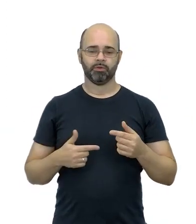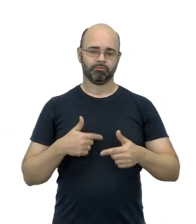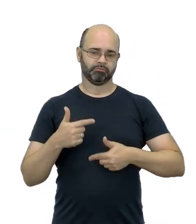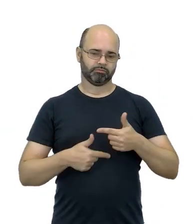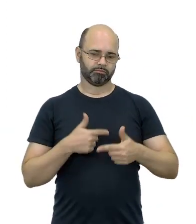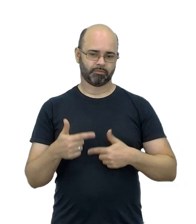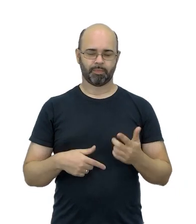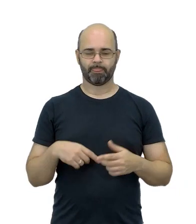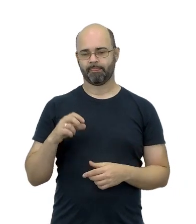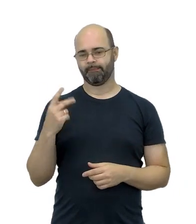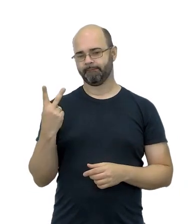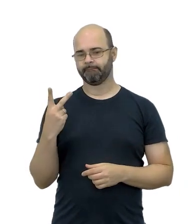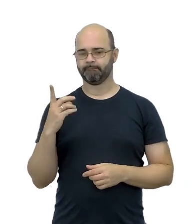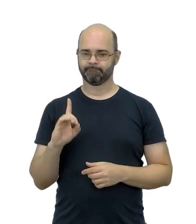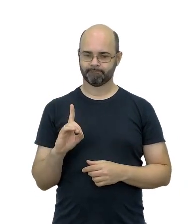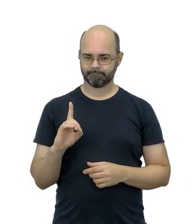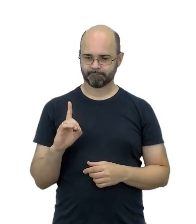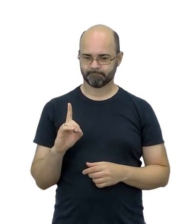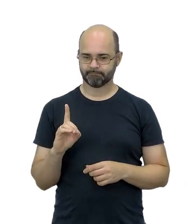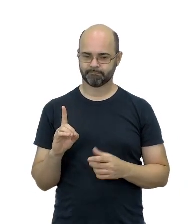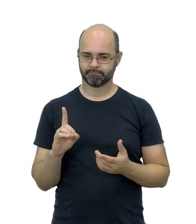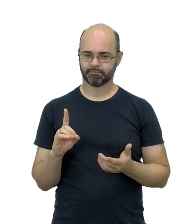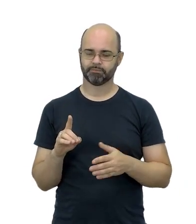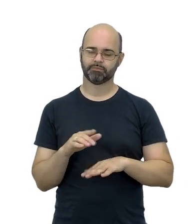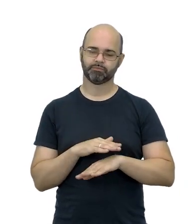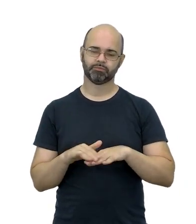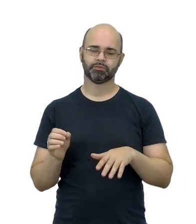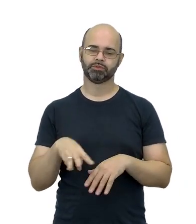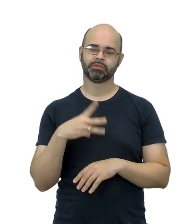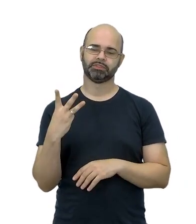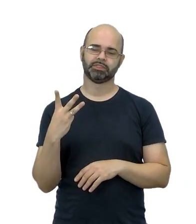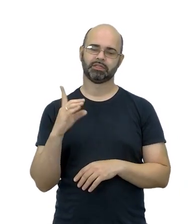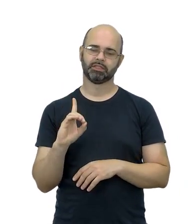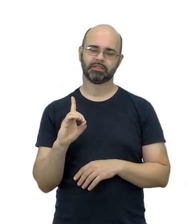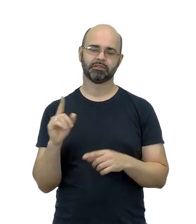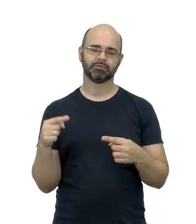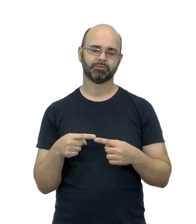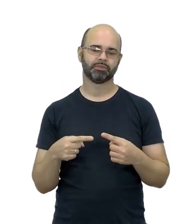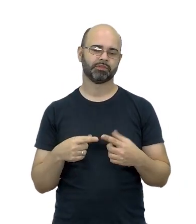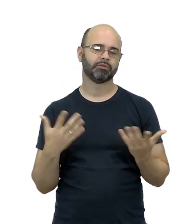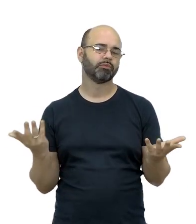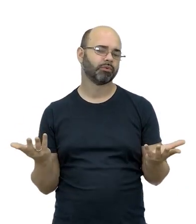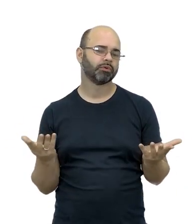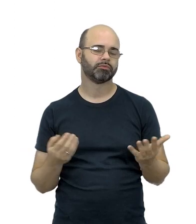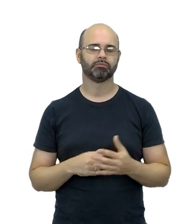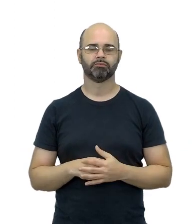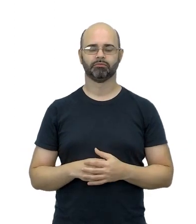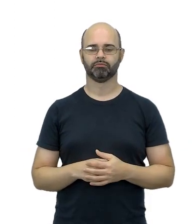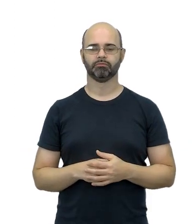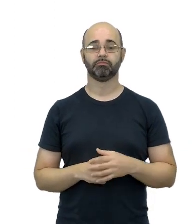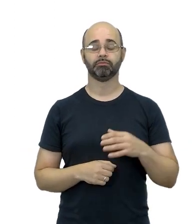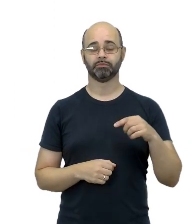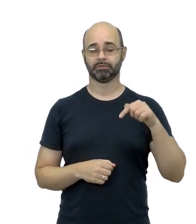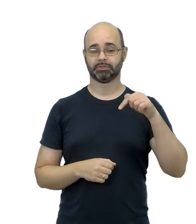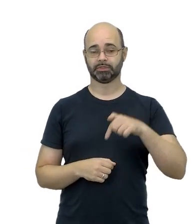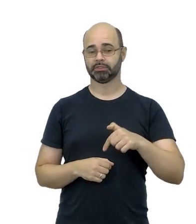figuras bidimensionais ou vou estar trabalhando com as figuras tridimensionais? A ideia não é aqui que a gente possa